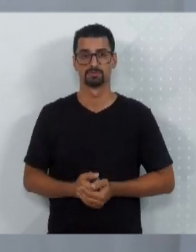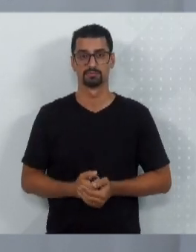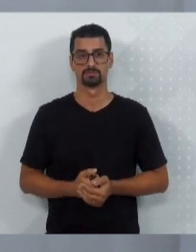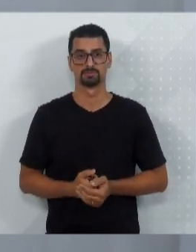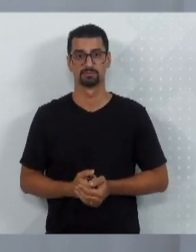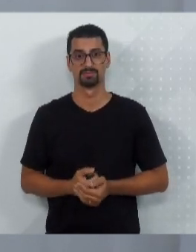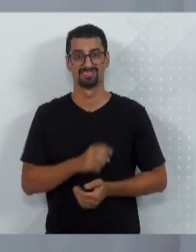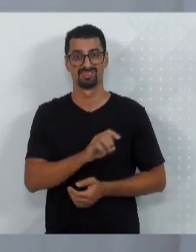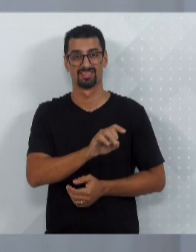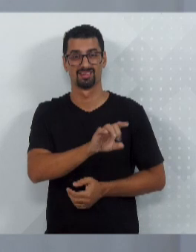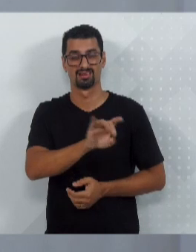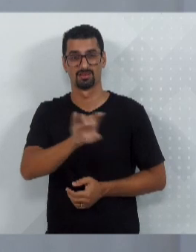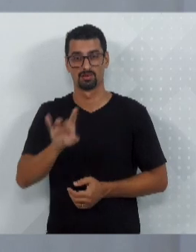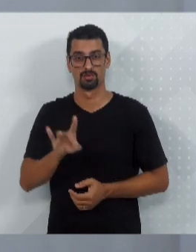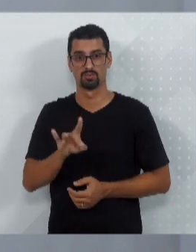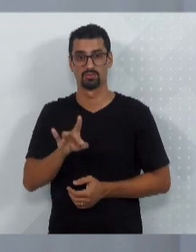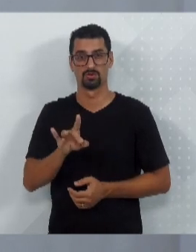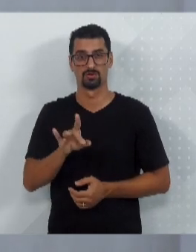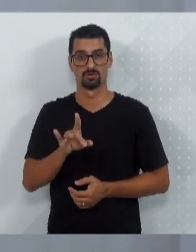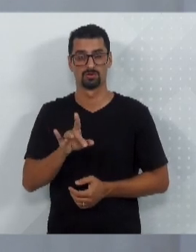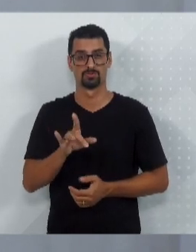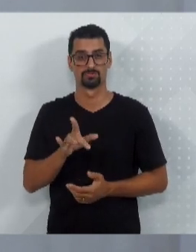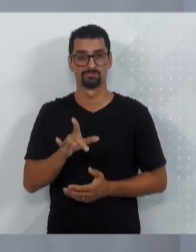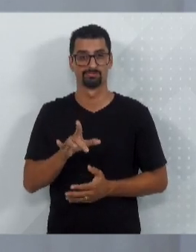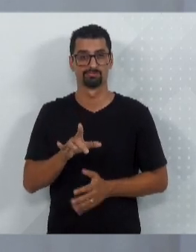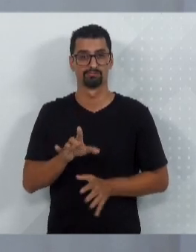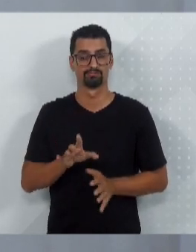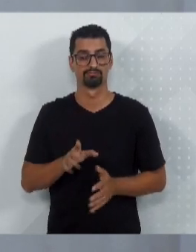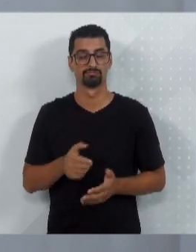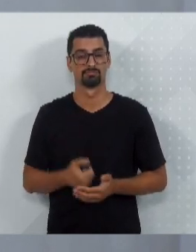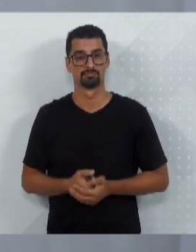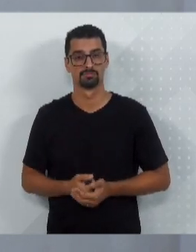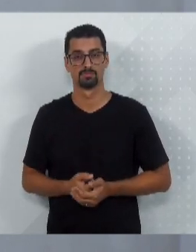que cada um assuma